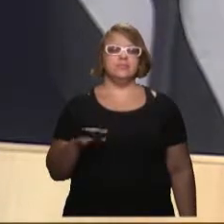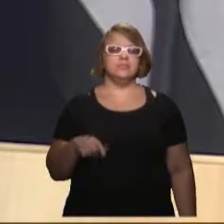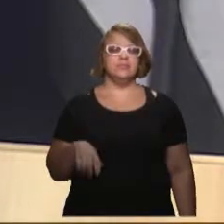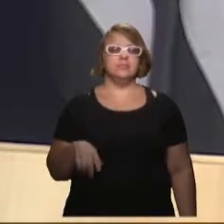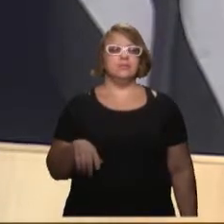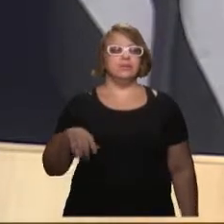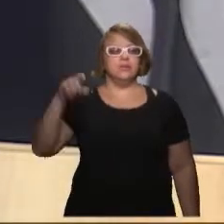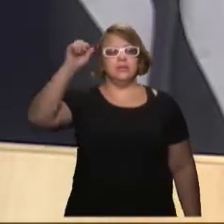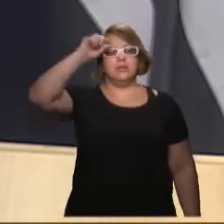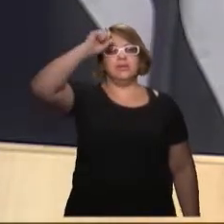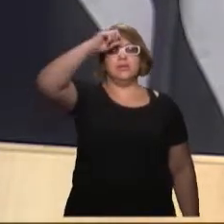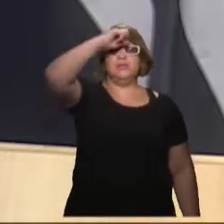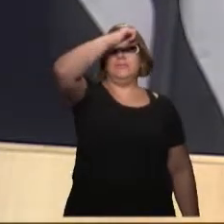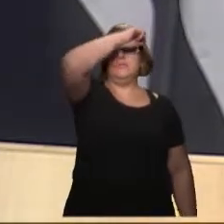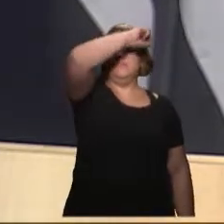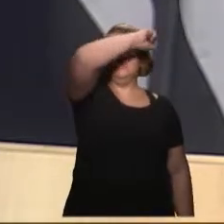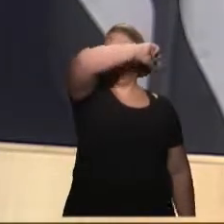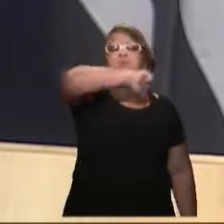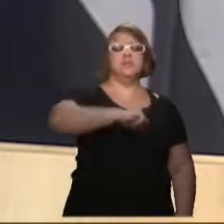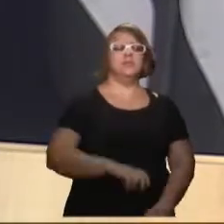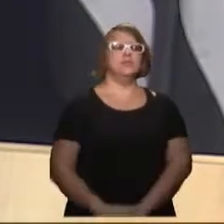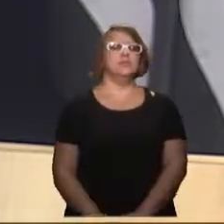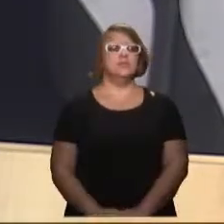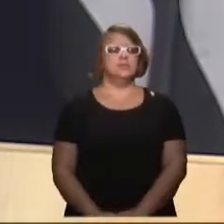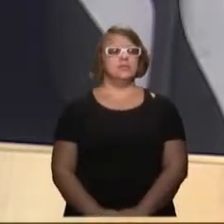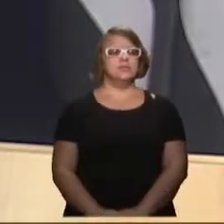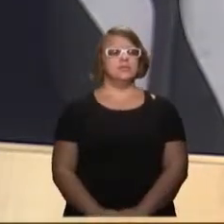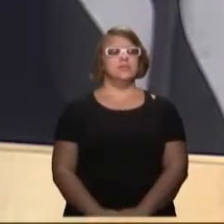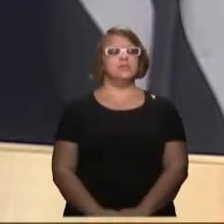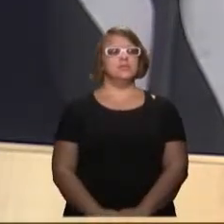antipopular. Mas vou falar sempre.